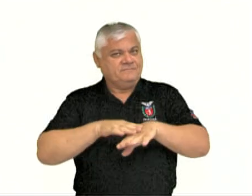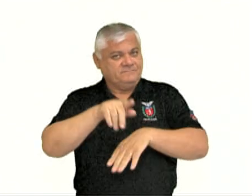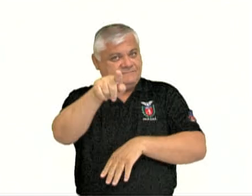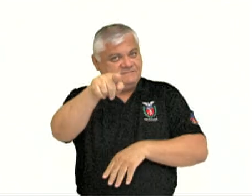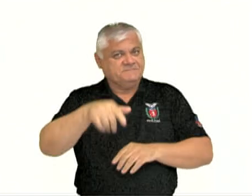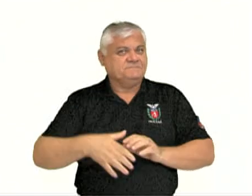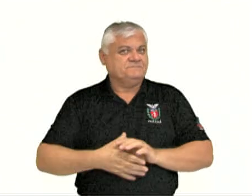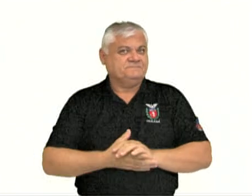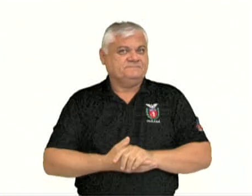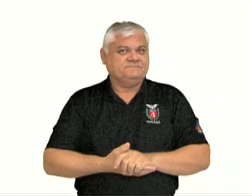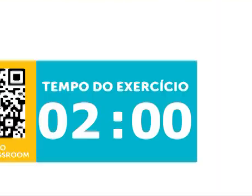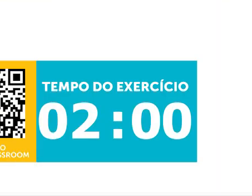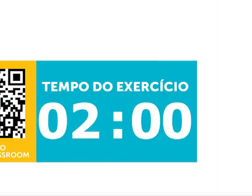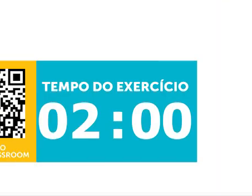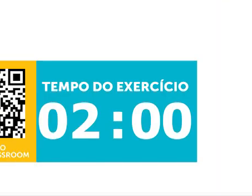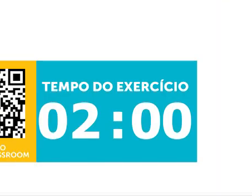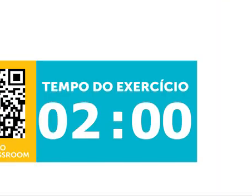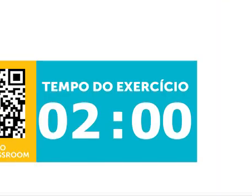vocês.